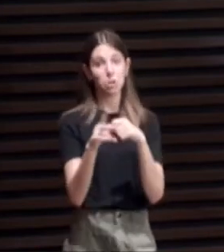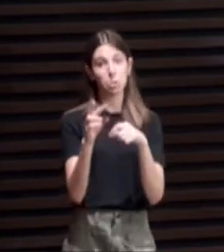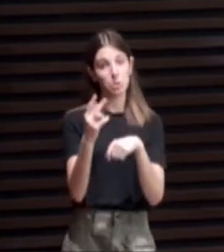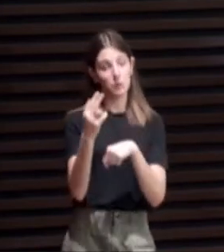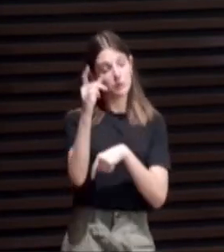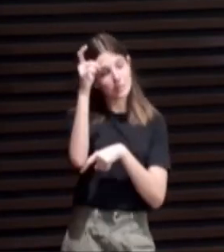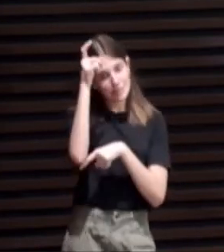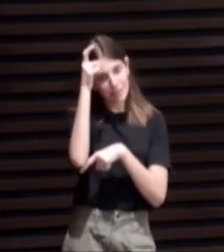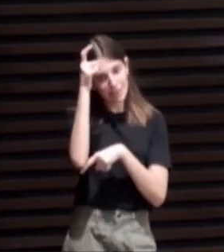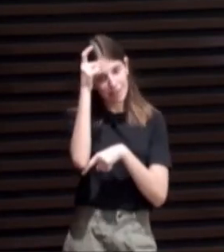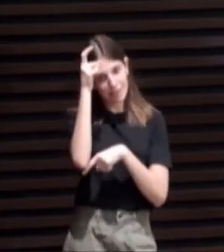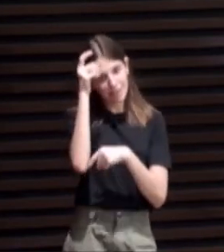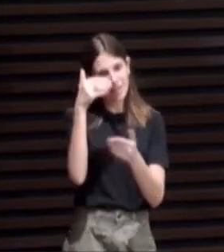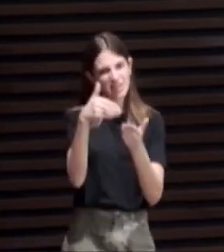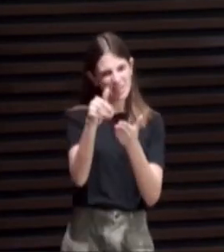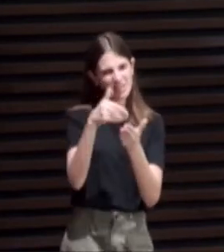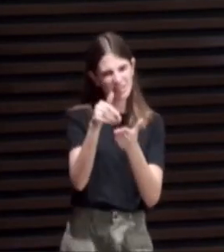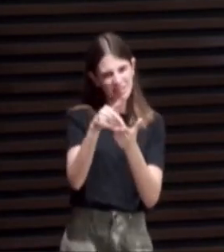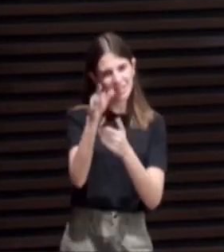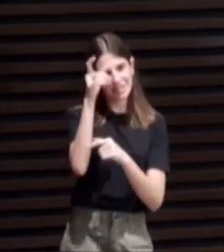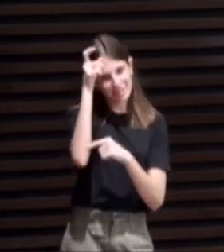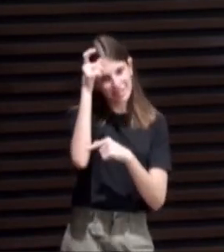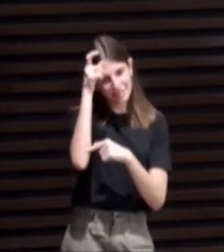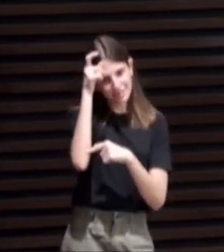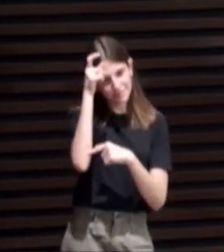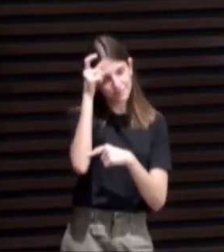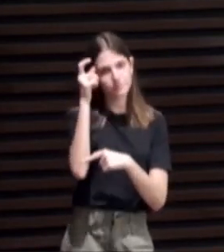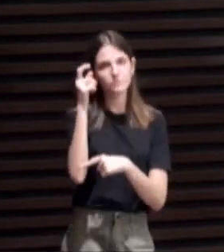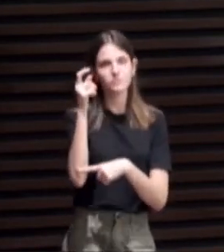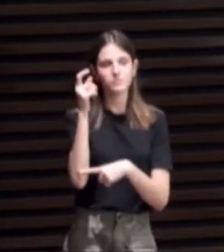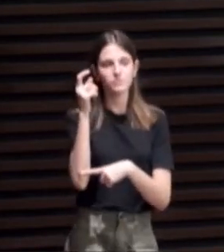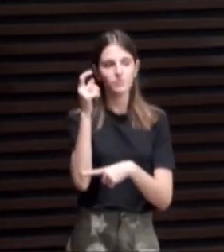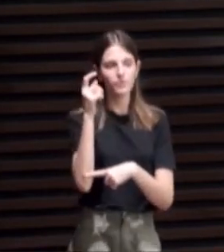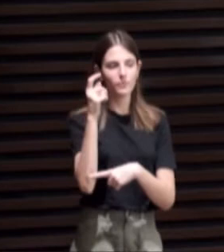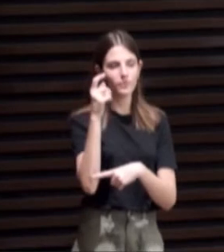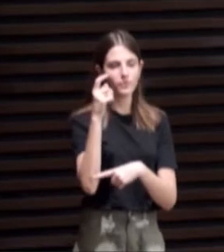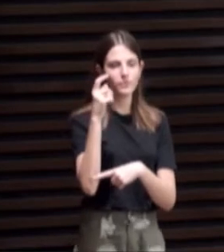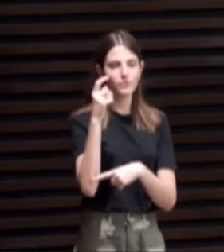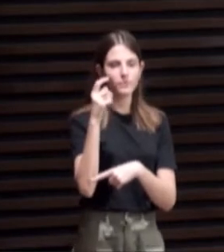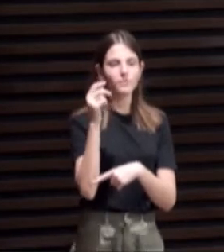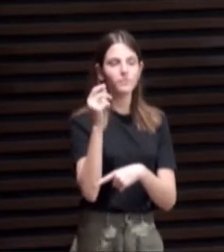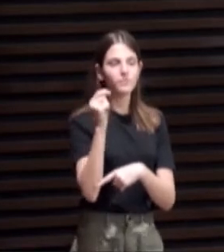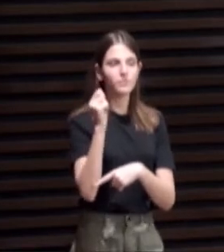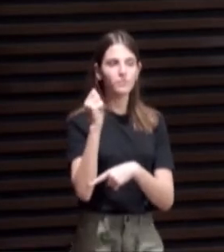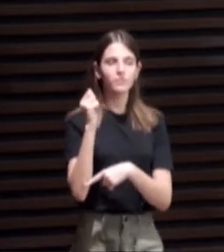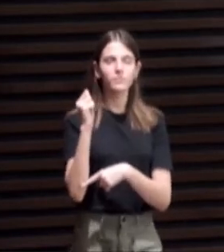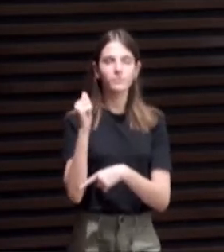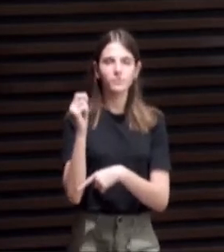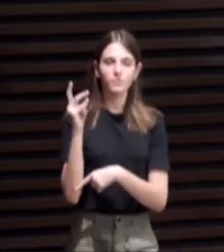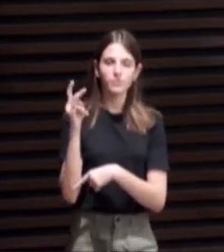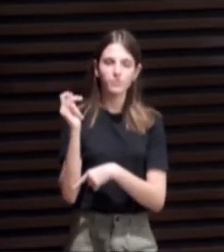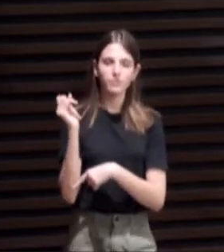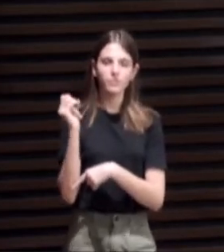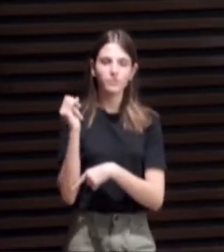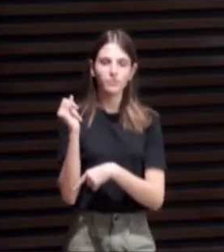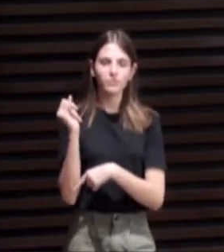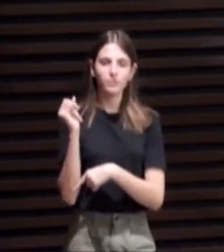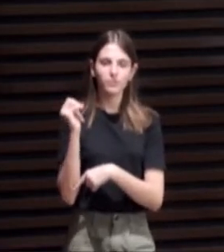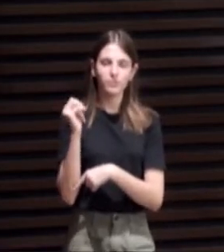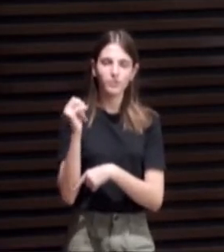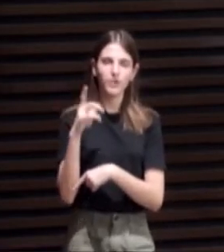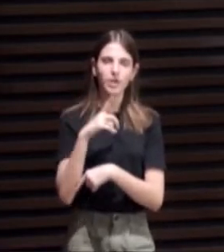tido uma experiência com Deus. Gente, o que tem de gente usada por Satanás que vai para o céu? Não é? O que tem de